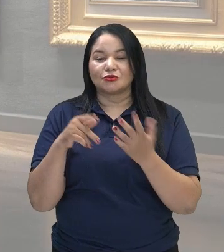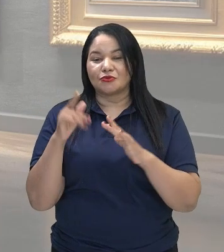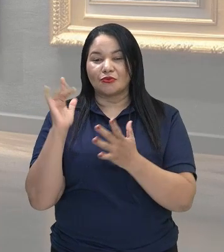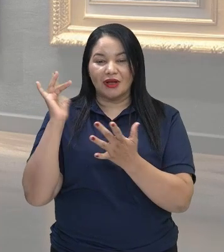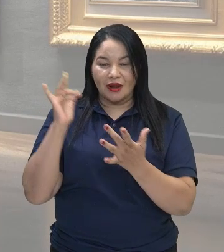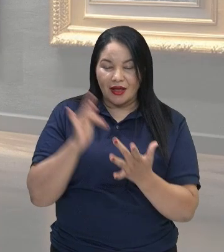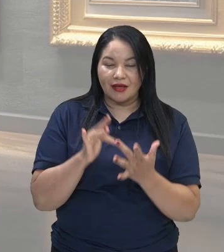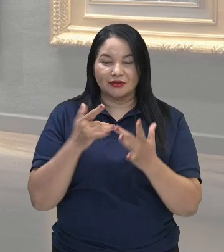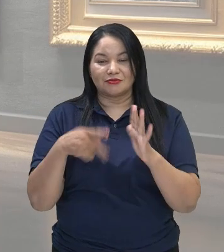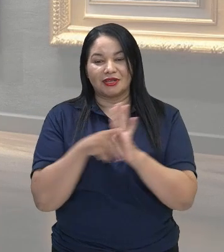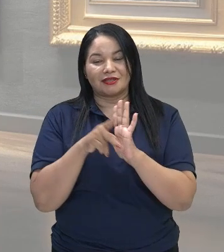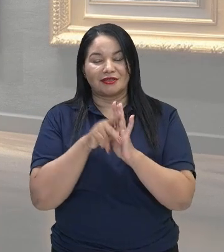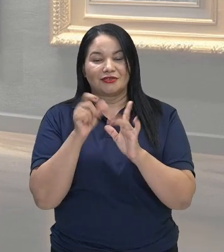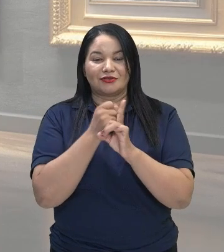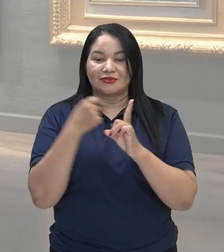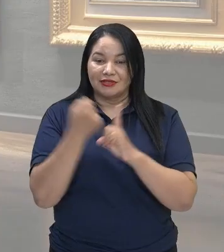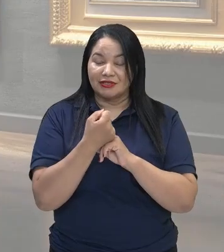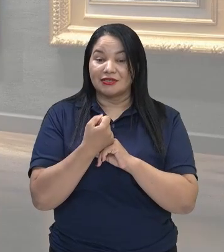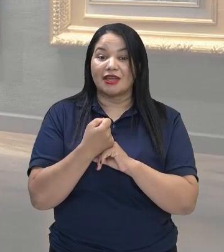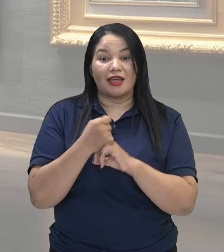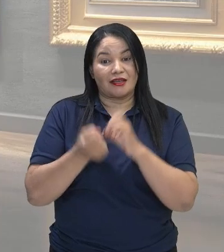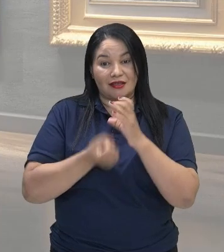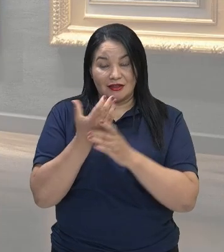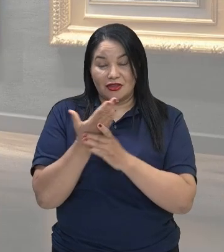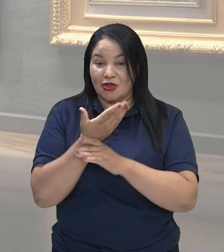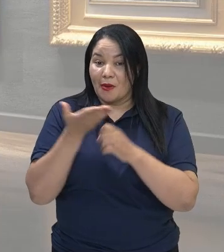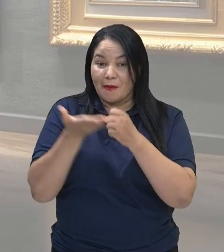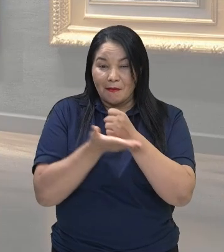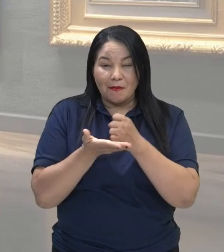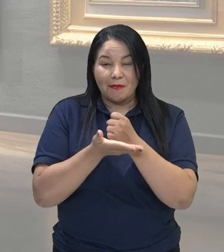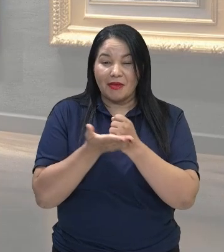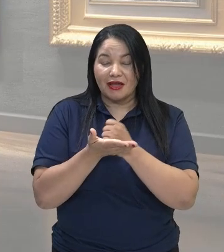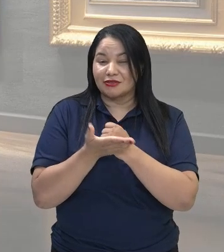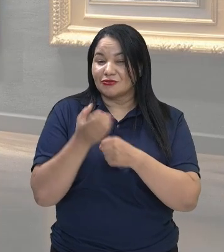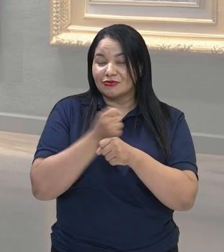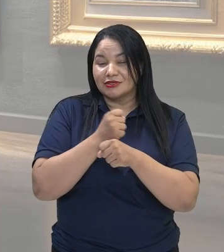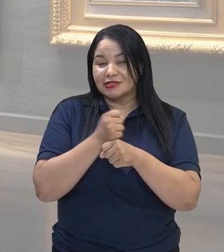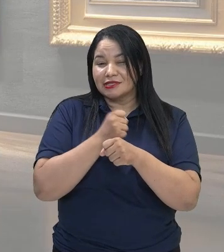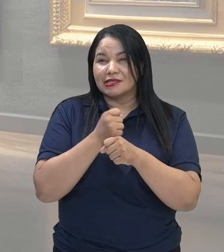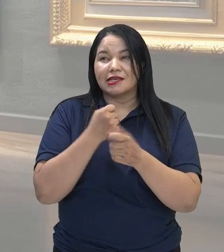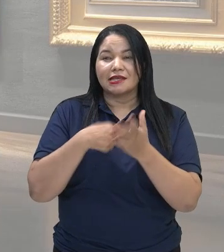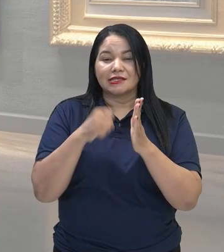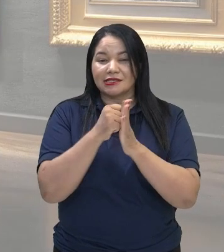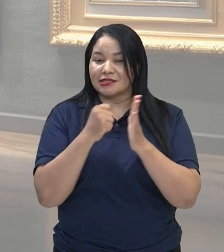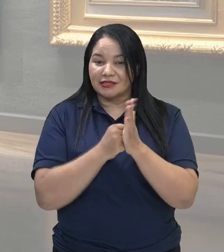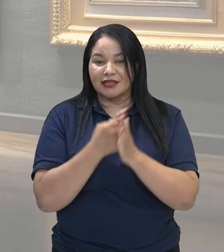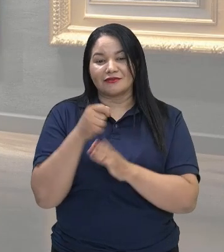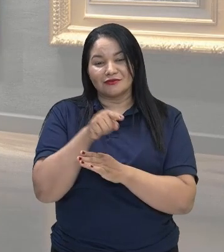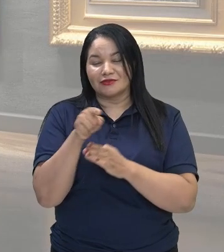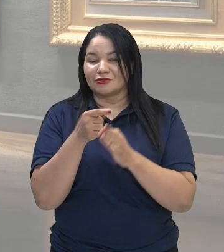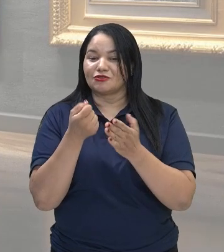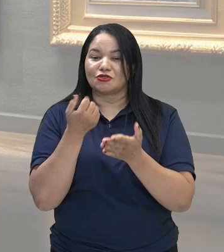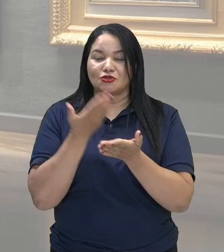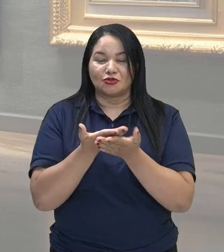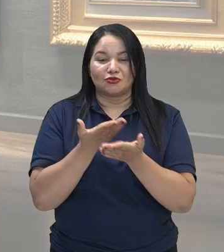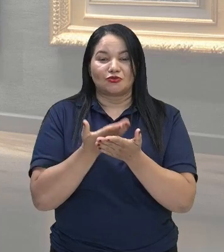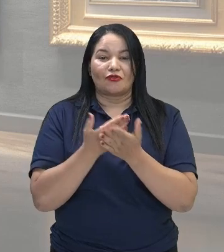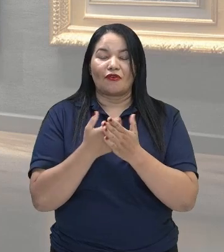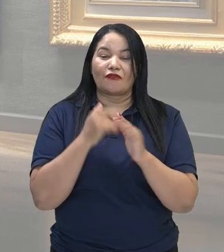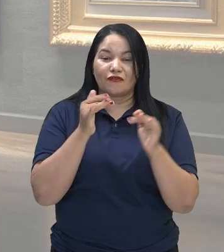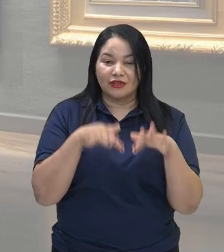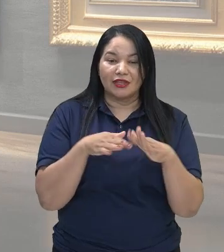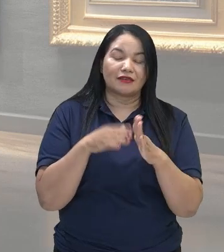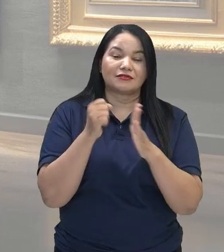pois eles fundamentam a sociologia lá nos primeiros séculos dos seus estudos, final do século XVIII,